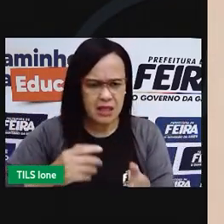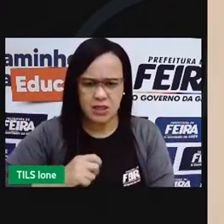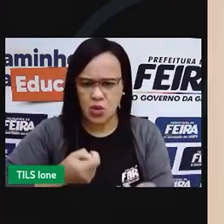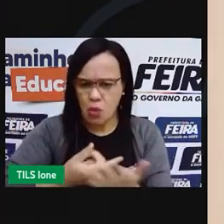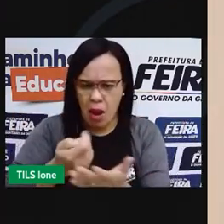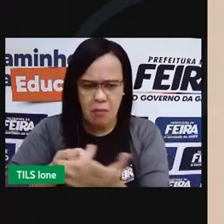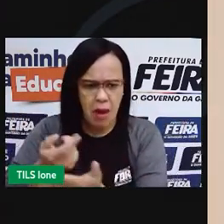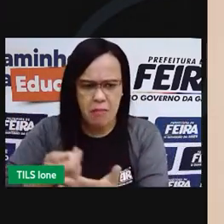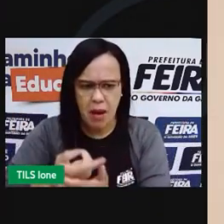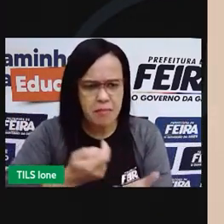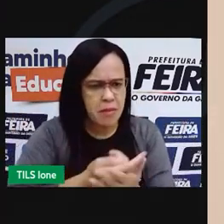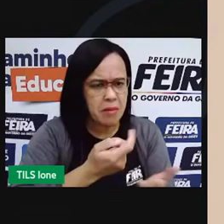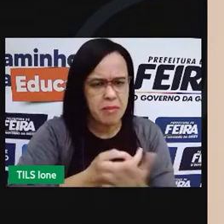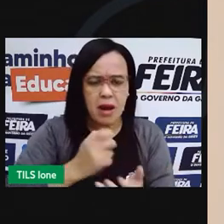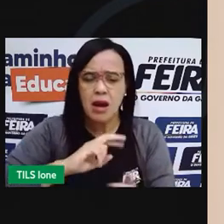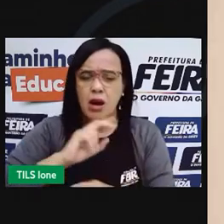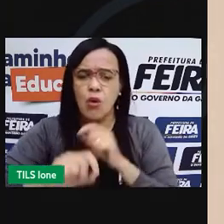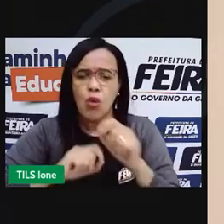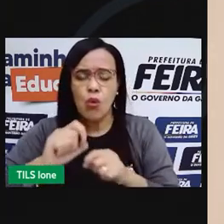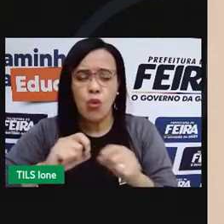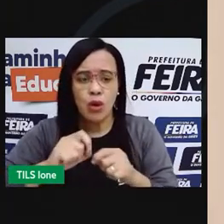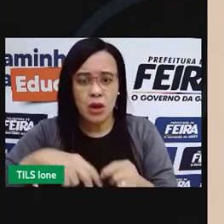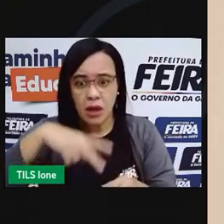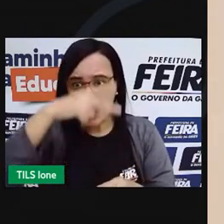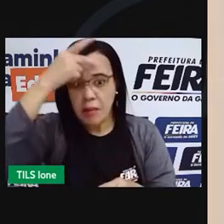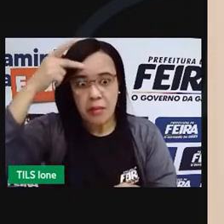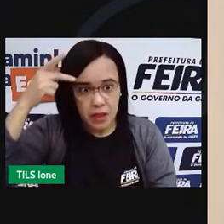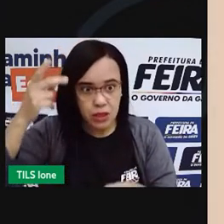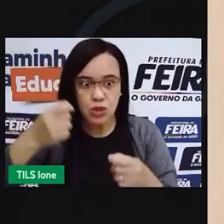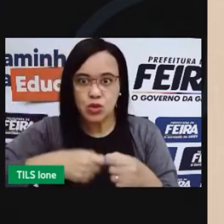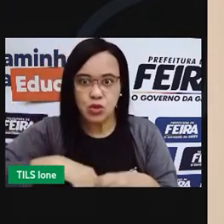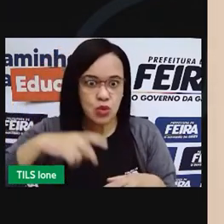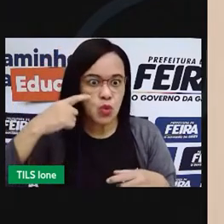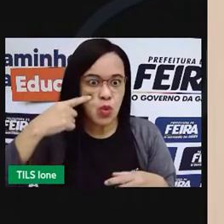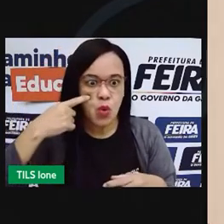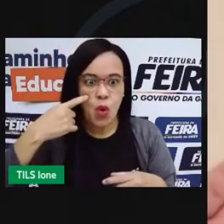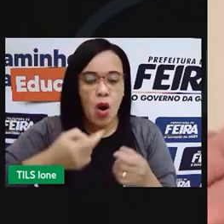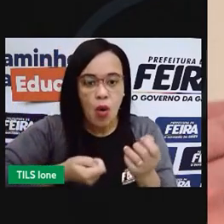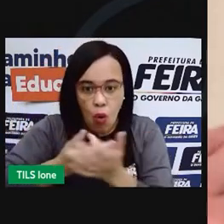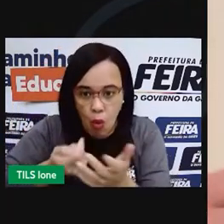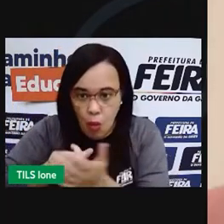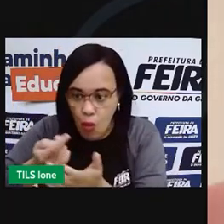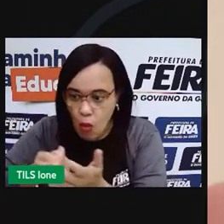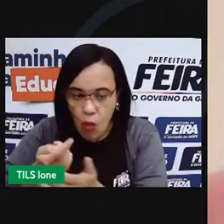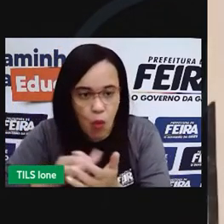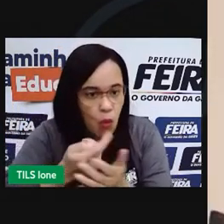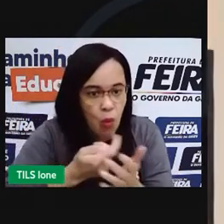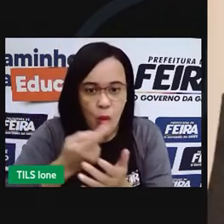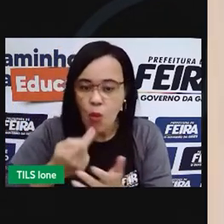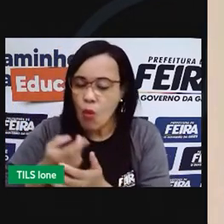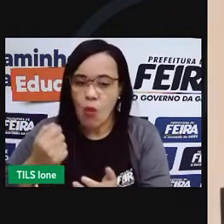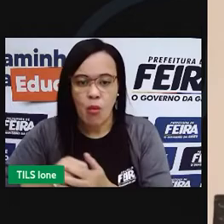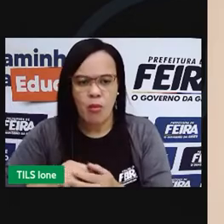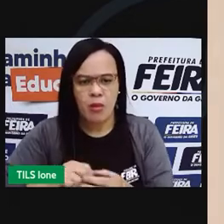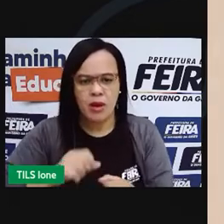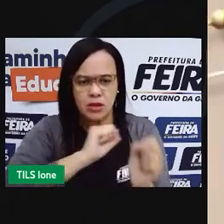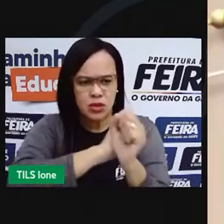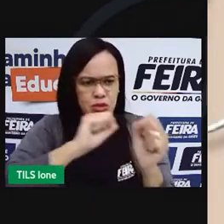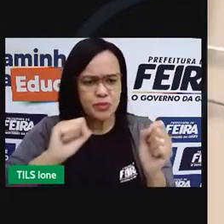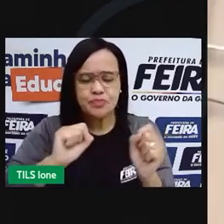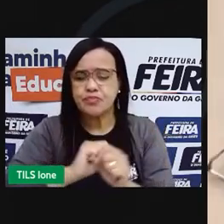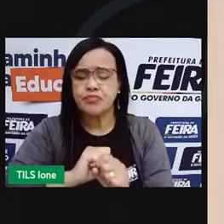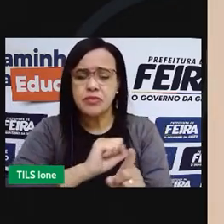ser chamados de consumidores e vivemos na época da sociedade de consumo. A sociedade de consumo é como uma